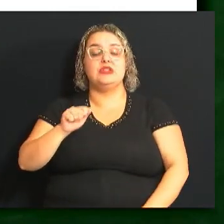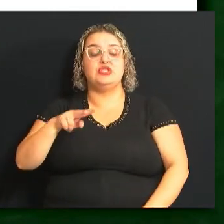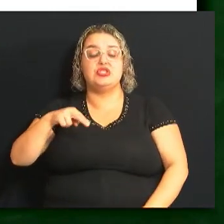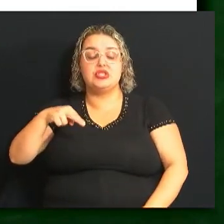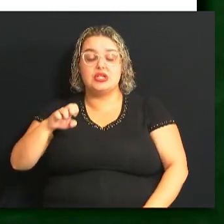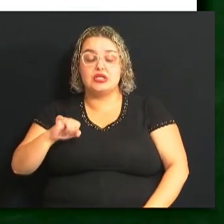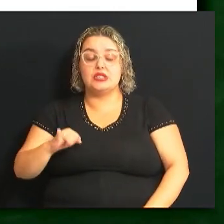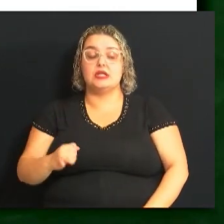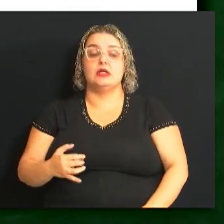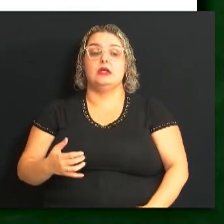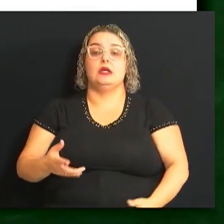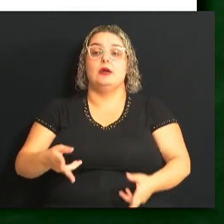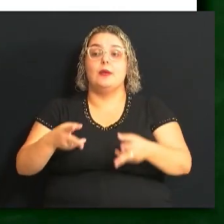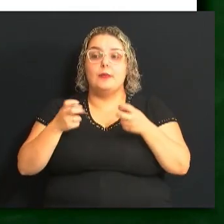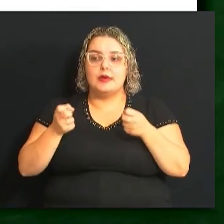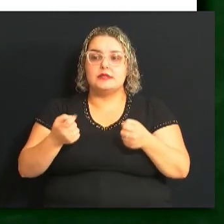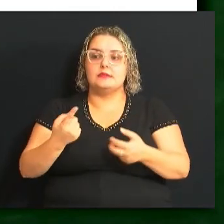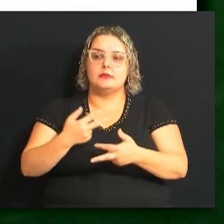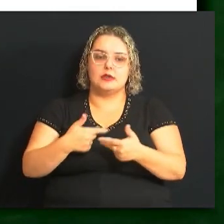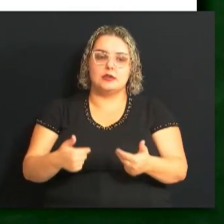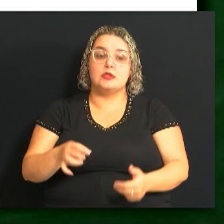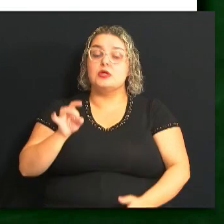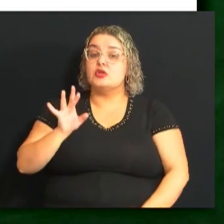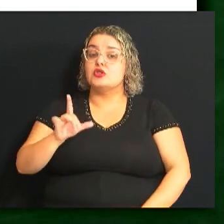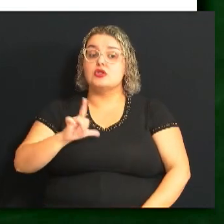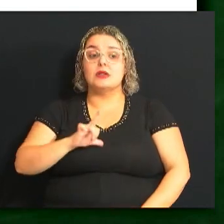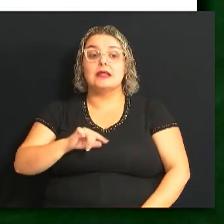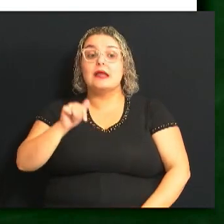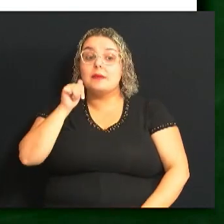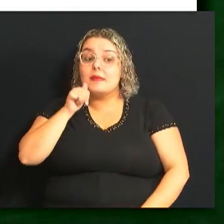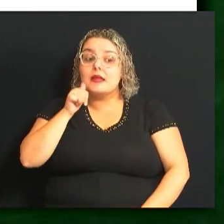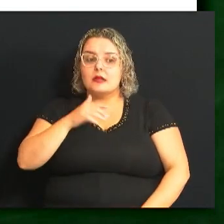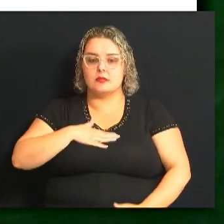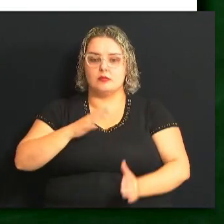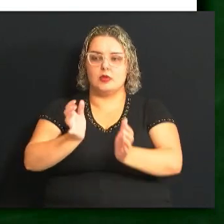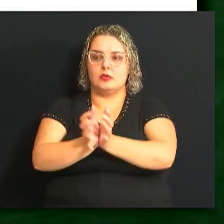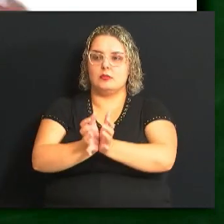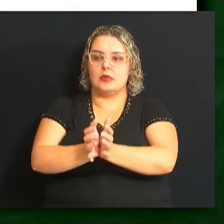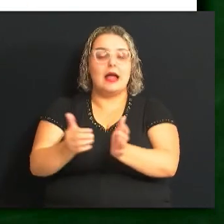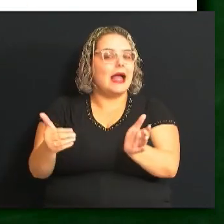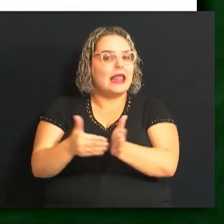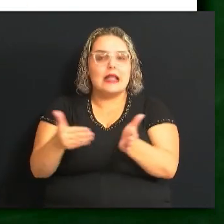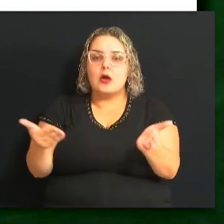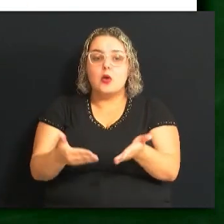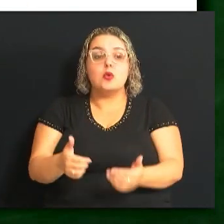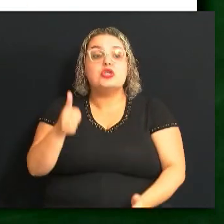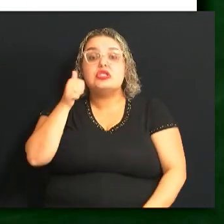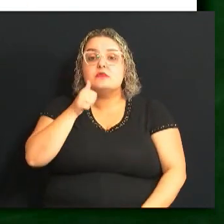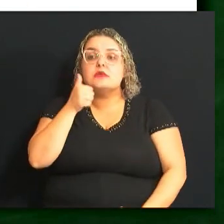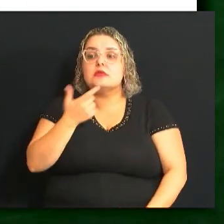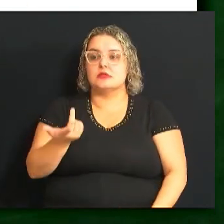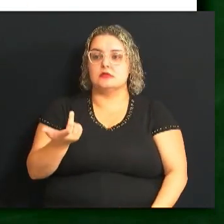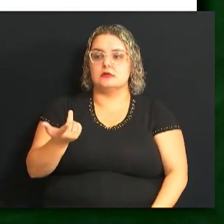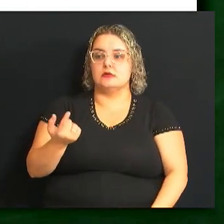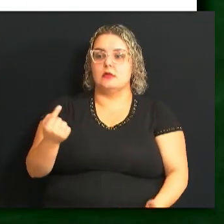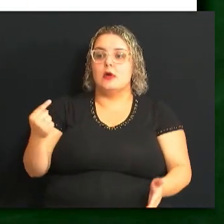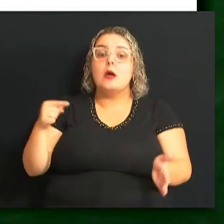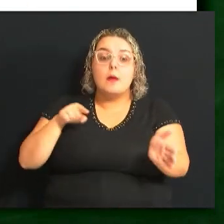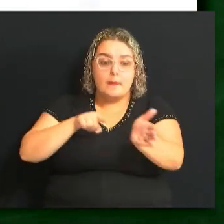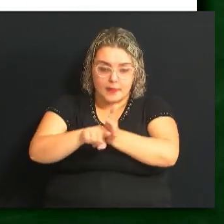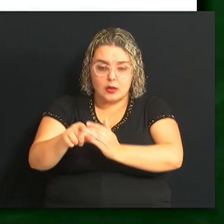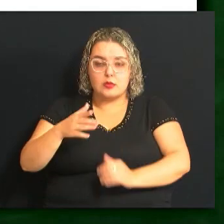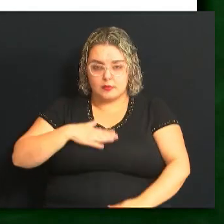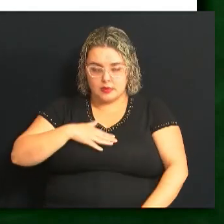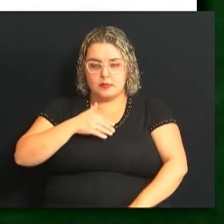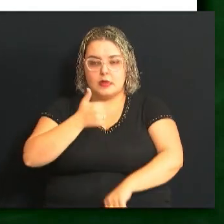tem meninas no meu clube. Até hoje só tem meninas. Eu perguntei para minha treinadora,